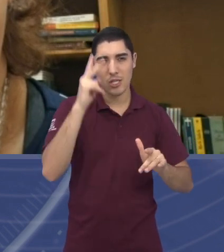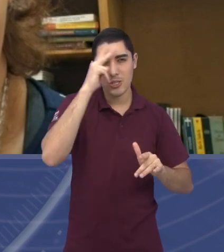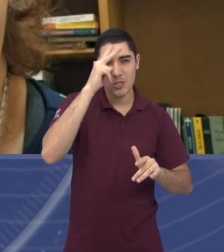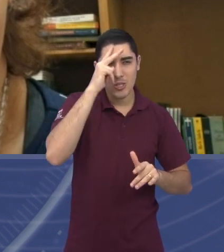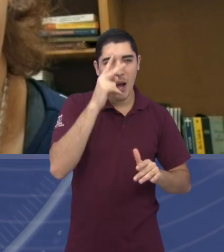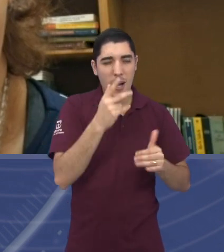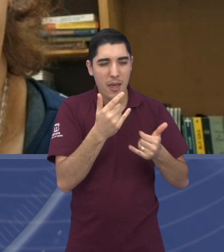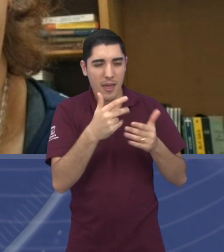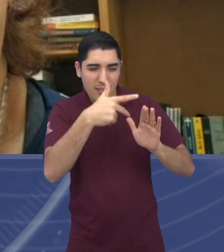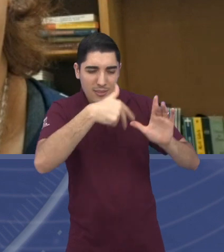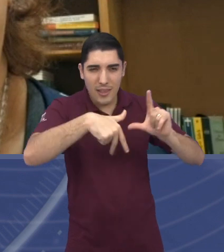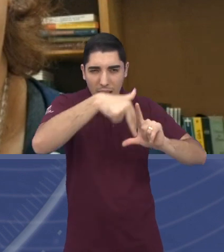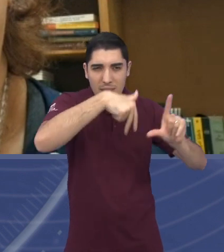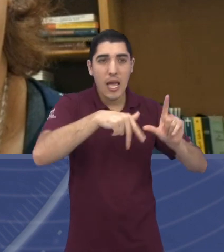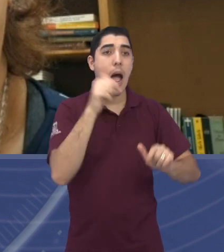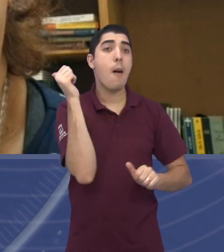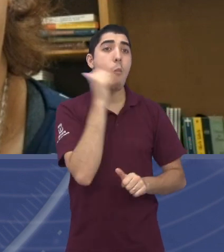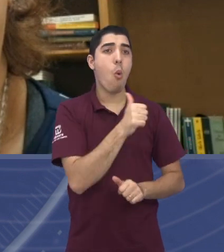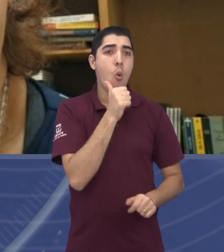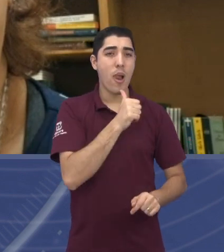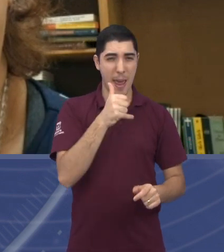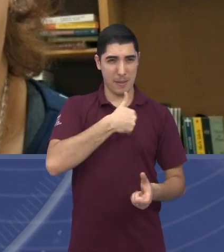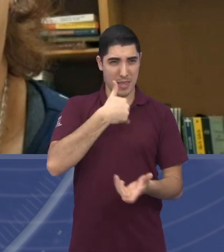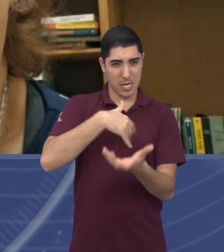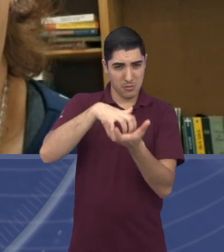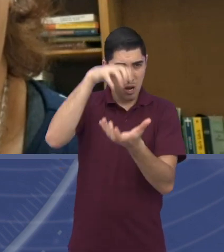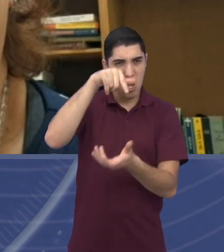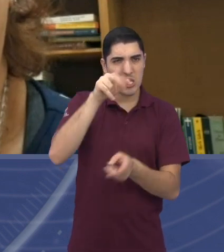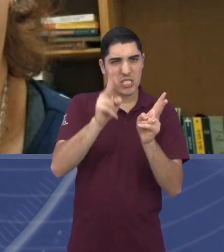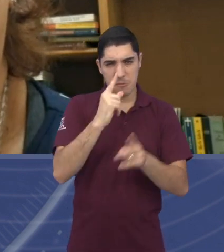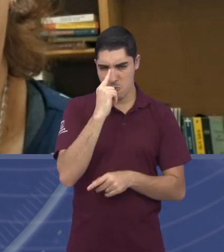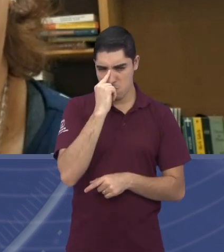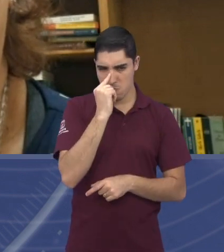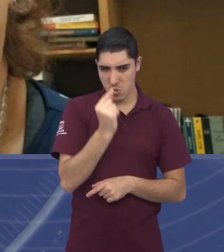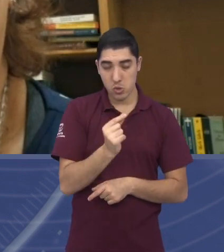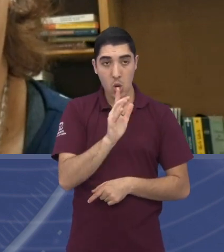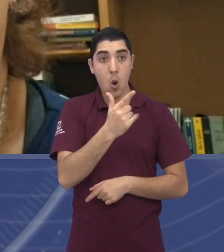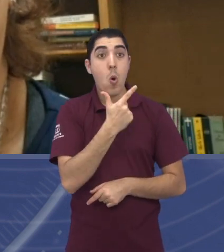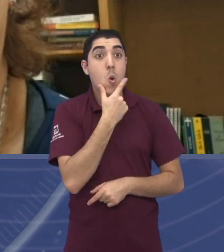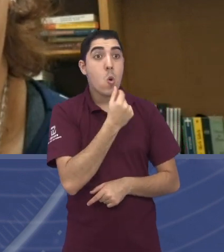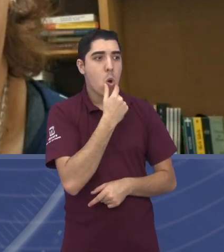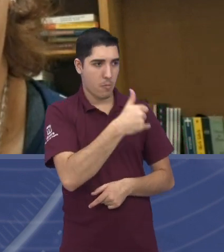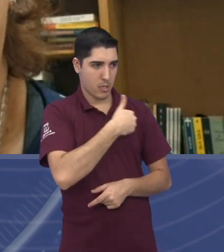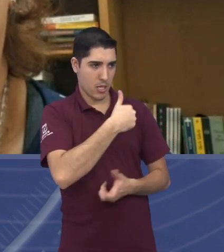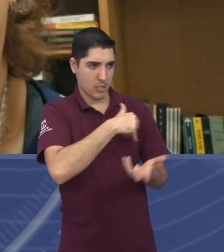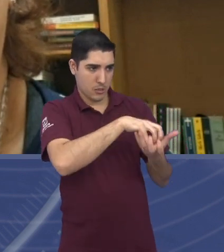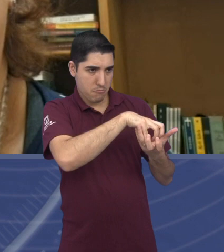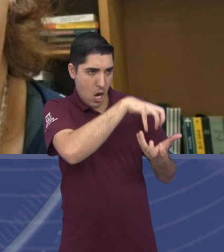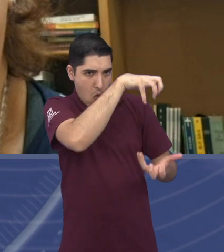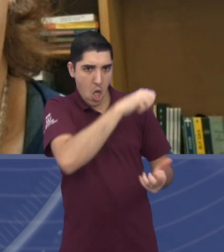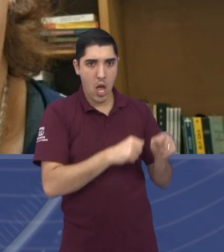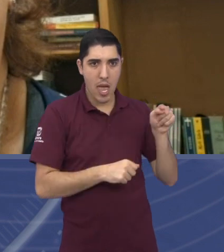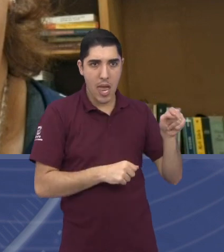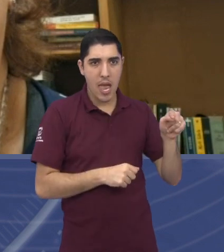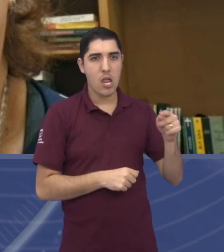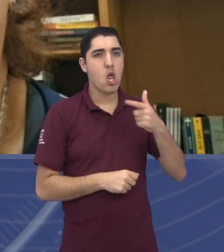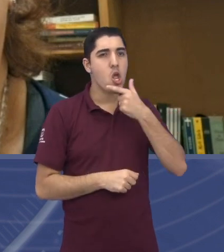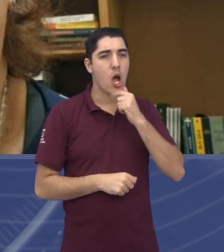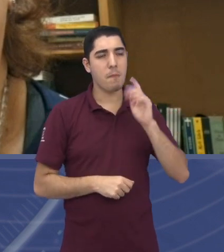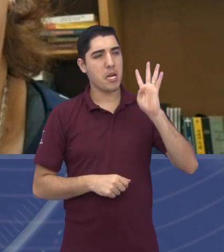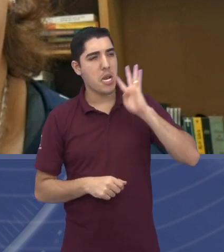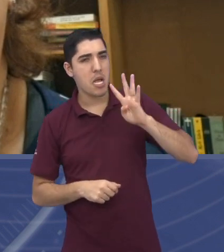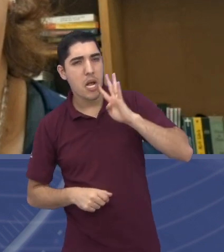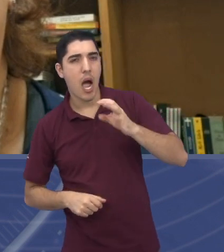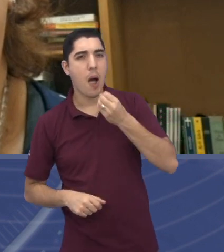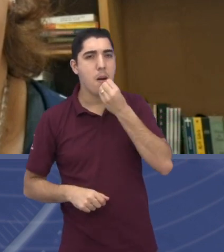mais velhas, elas são sempre as bruxas, né? Agora, os homens mais velhos, eles são uma pessoa gente